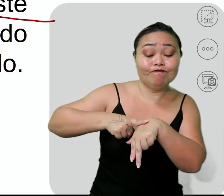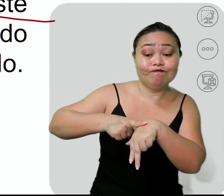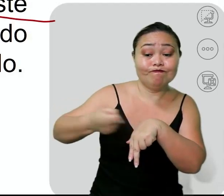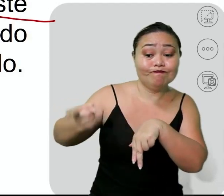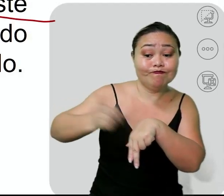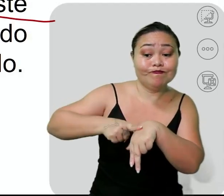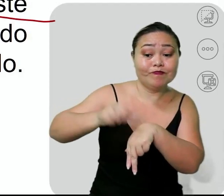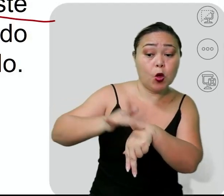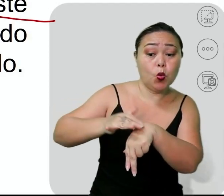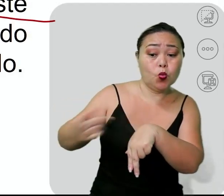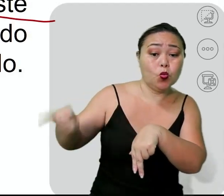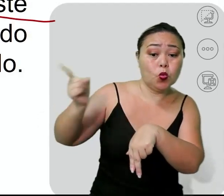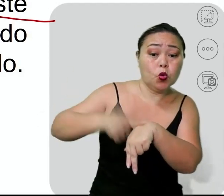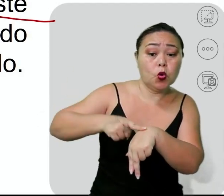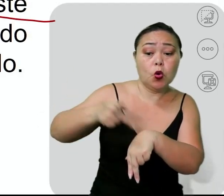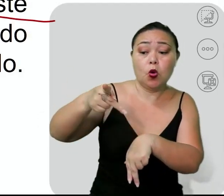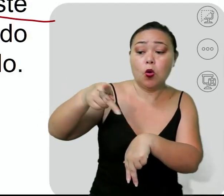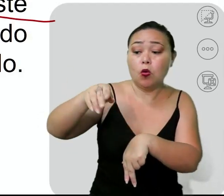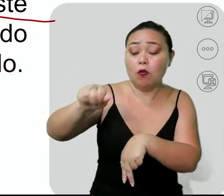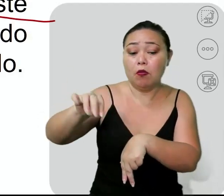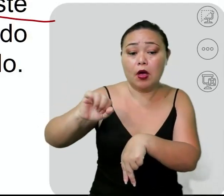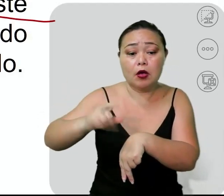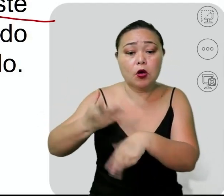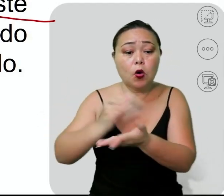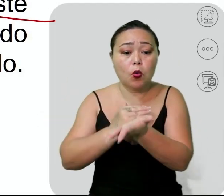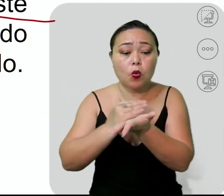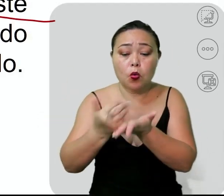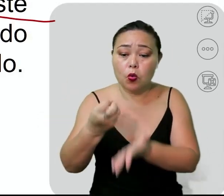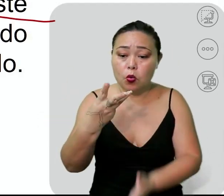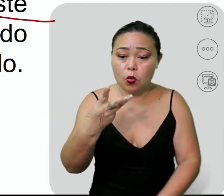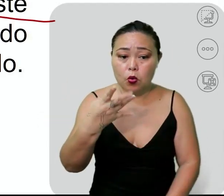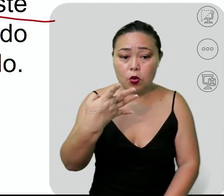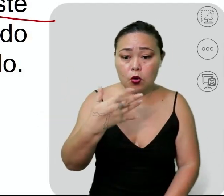a peste negra. Ela começou em